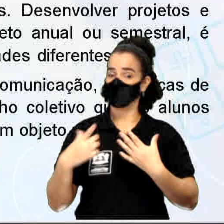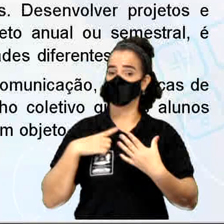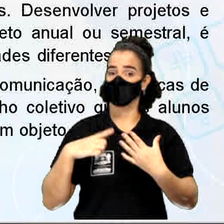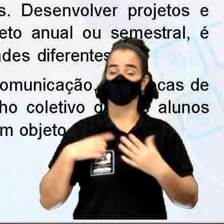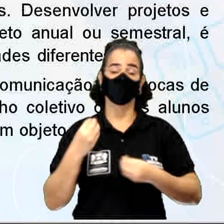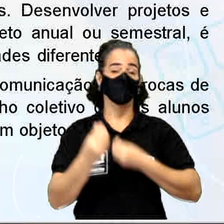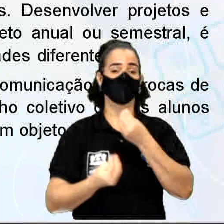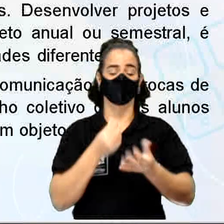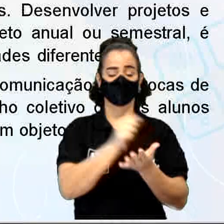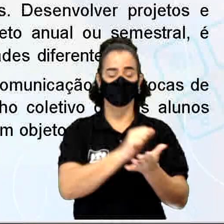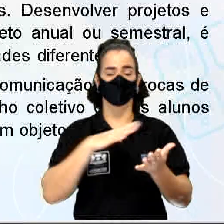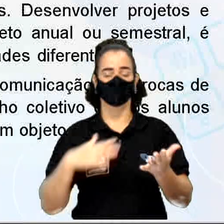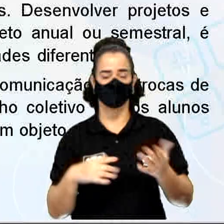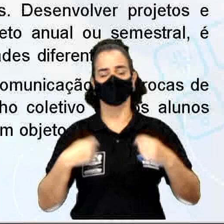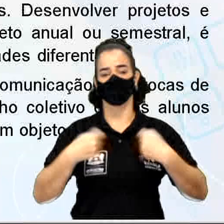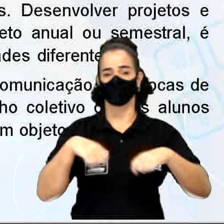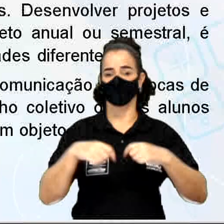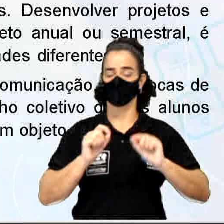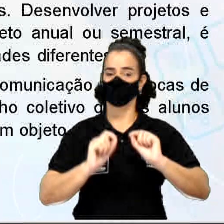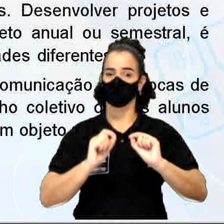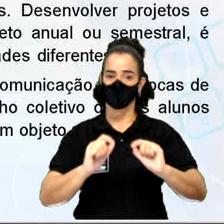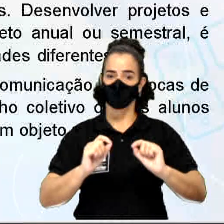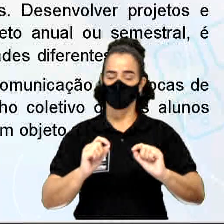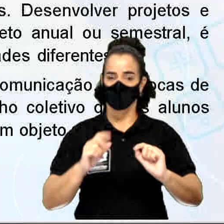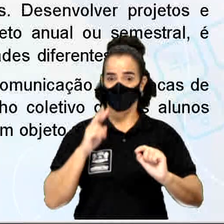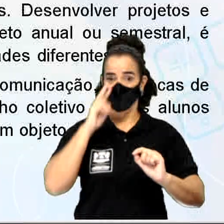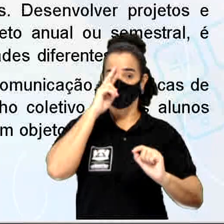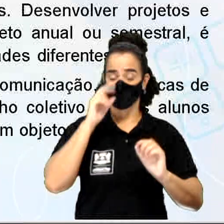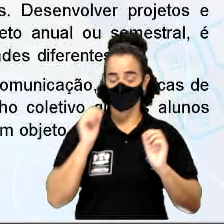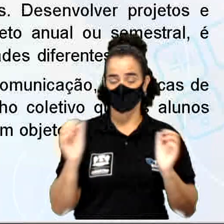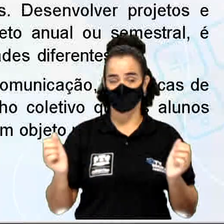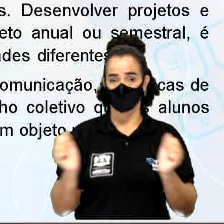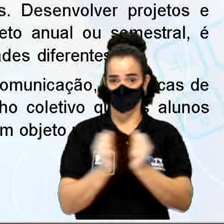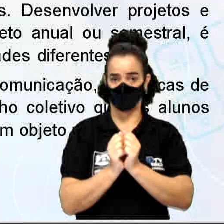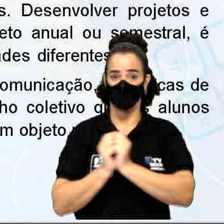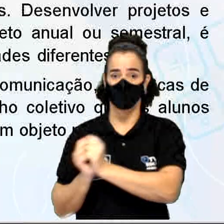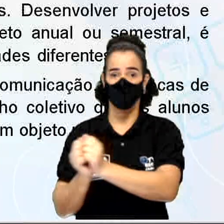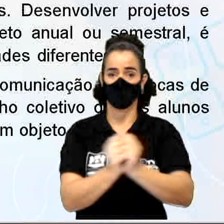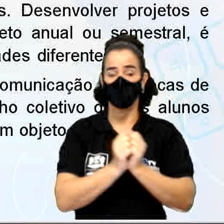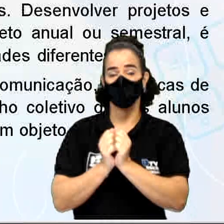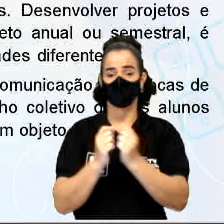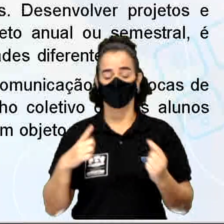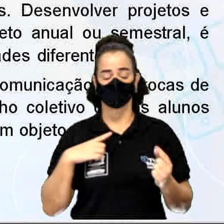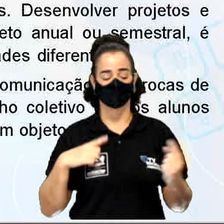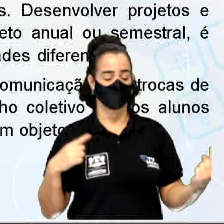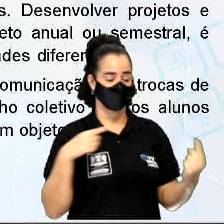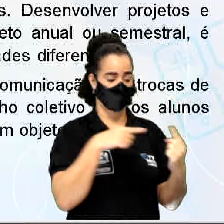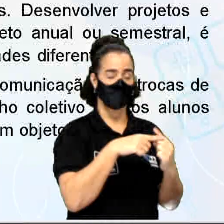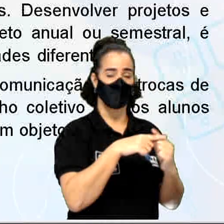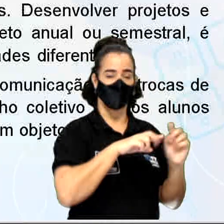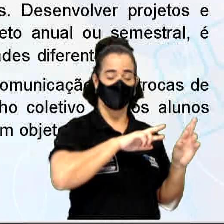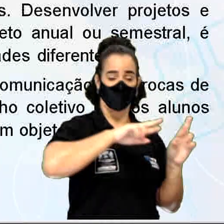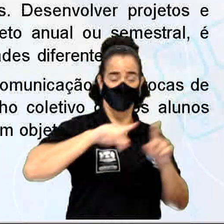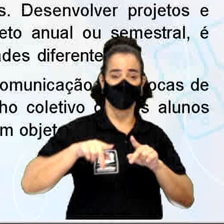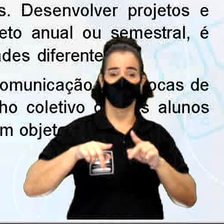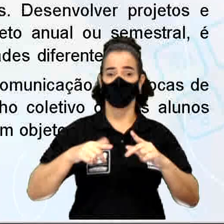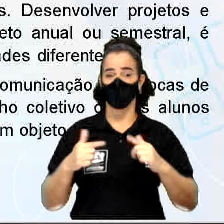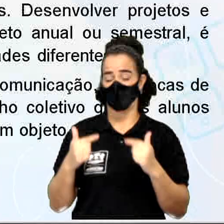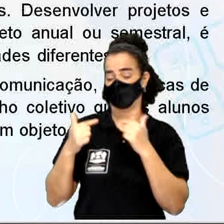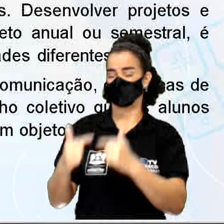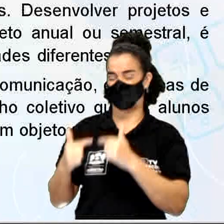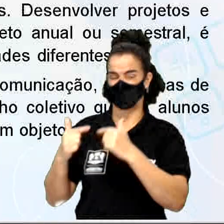atividades nas quais é necessário um esforço conjunto para se atingir um objetivo comum. contrariando a estrutura competitiva